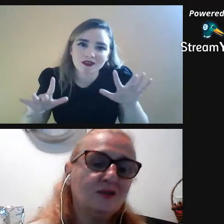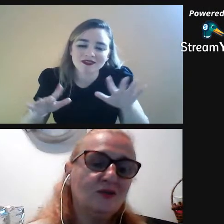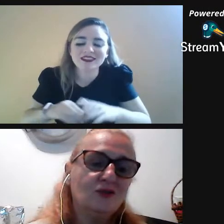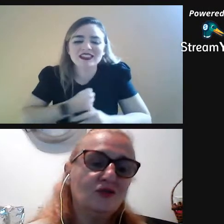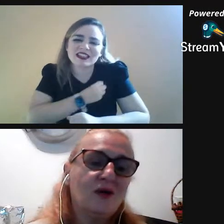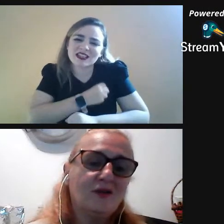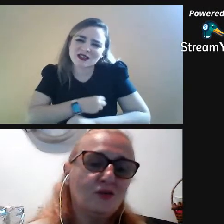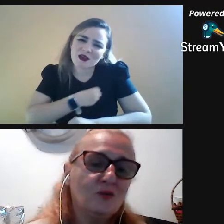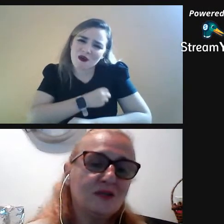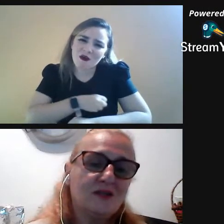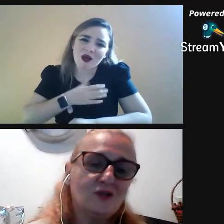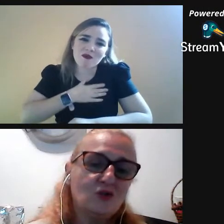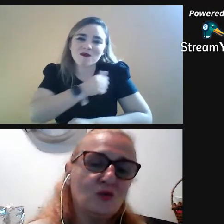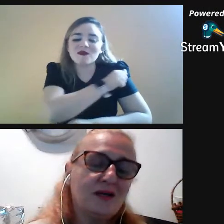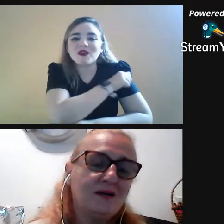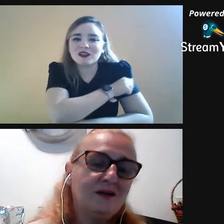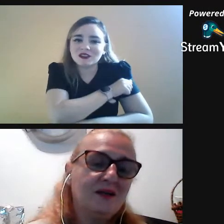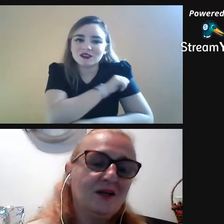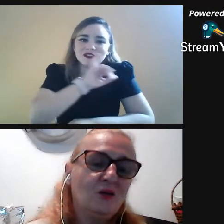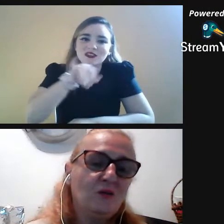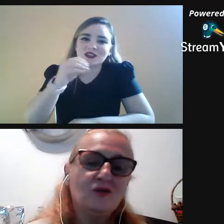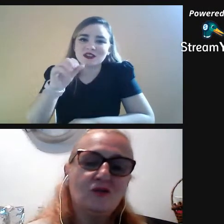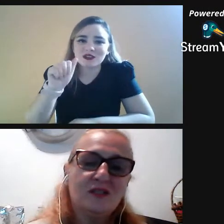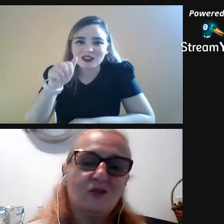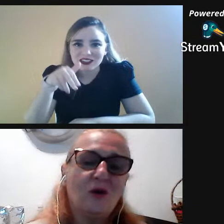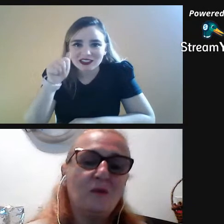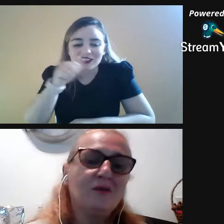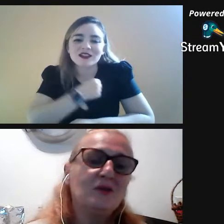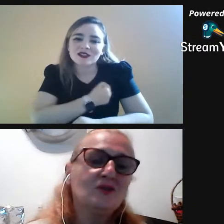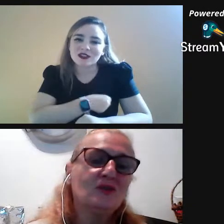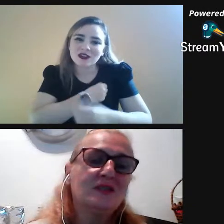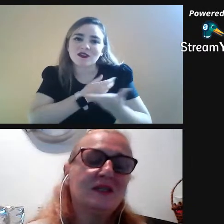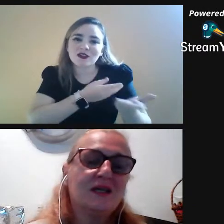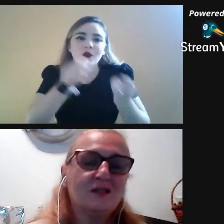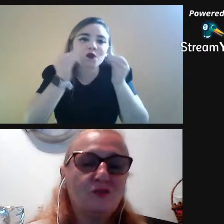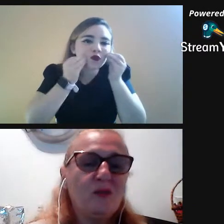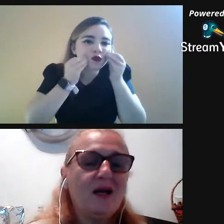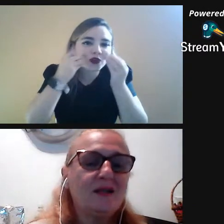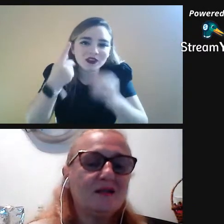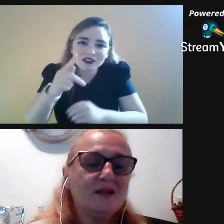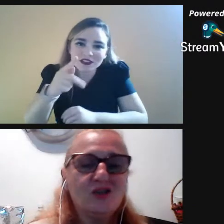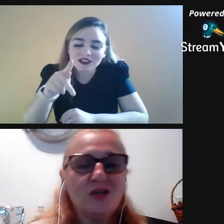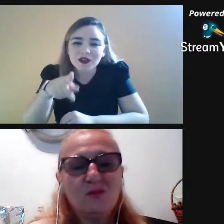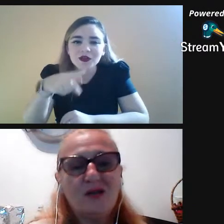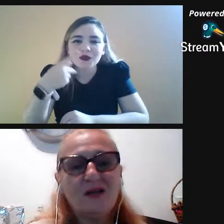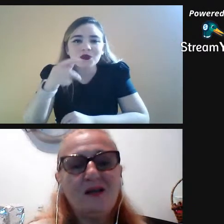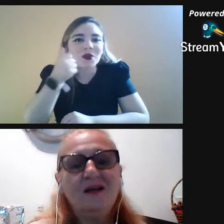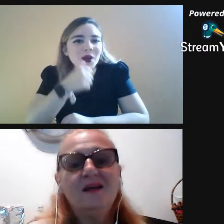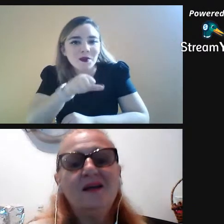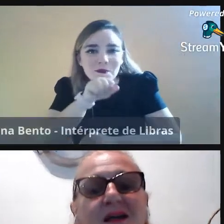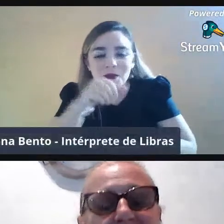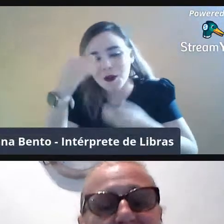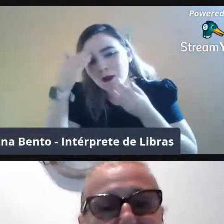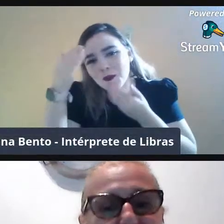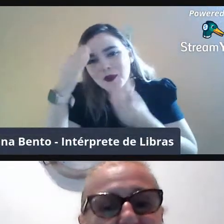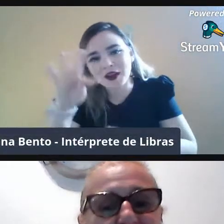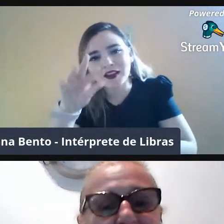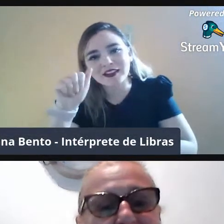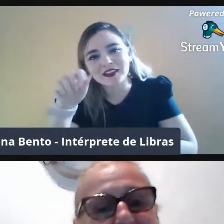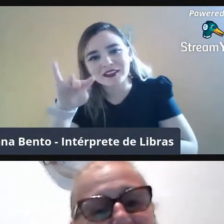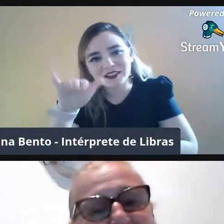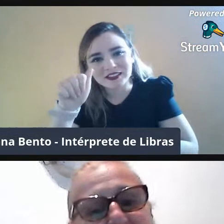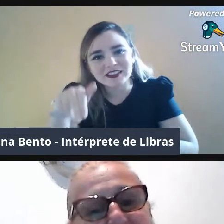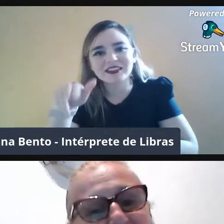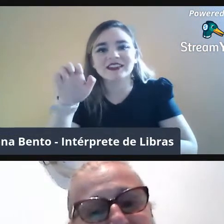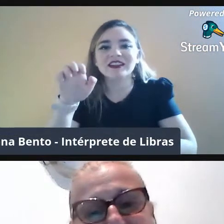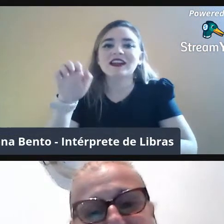dos meus alunos. Joana, estou com muita saudade sua, tá? Um beijo você na tua mãe, um beijo você, tá? Seu, obrigada, Tatiane, por estar aqui. E a Joana, que